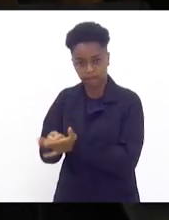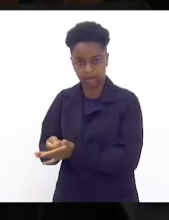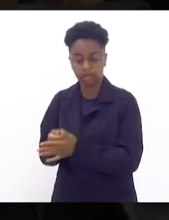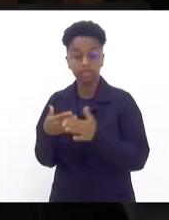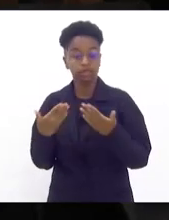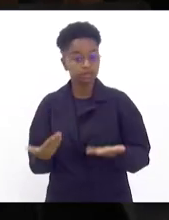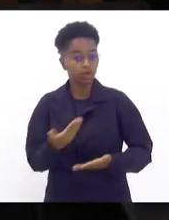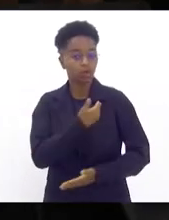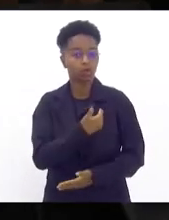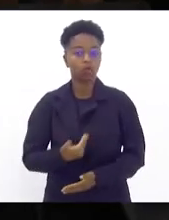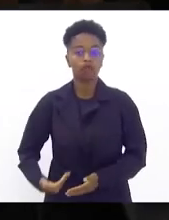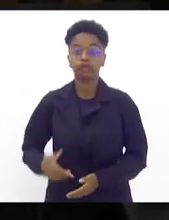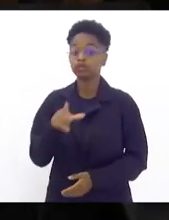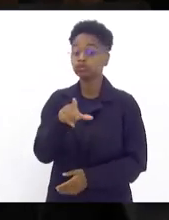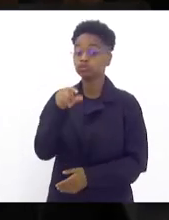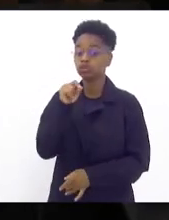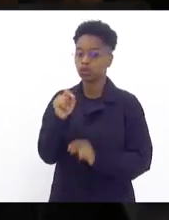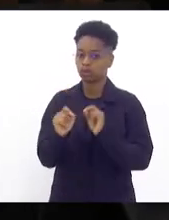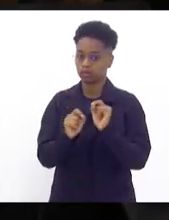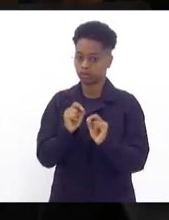está optando